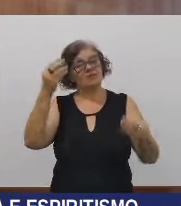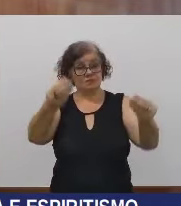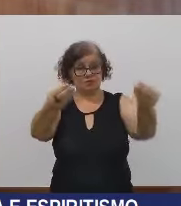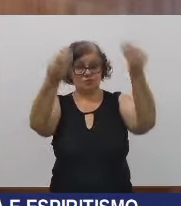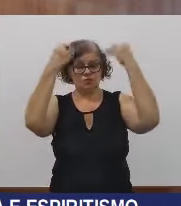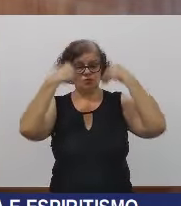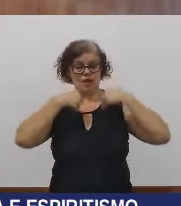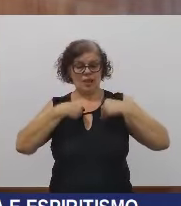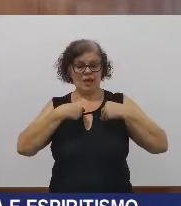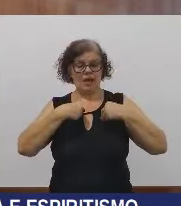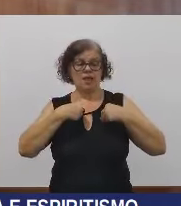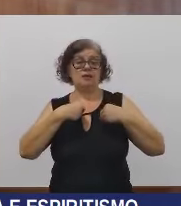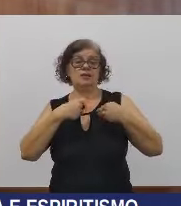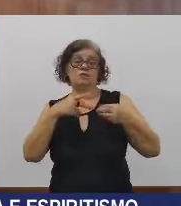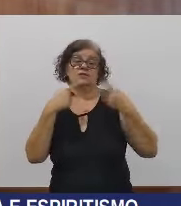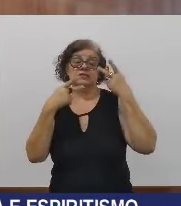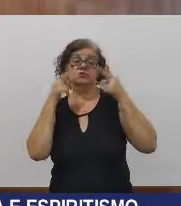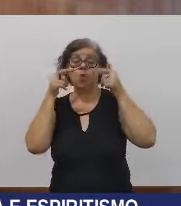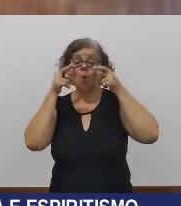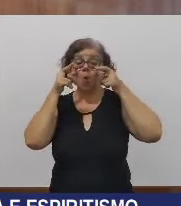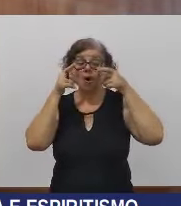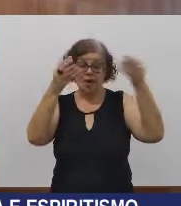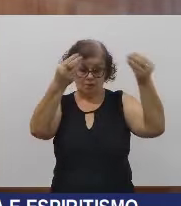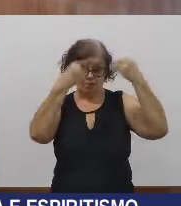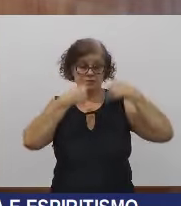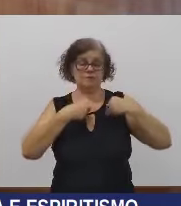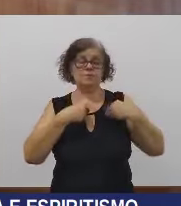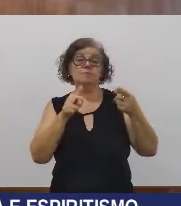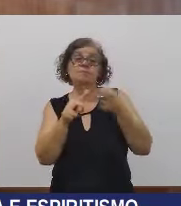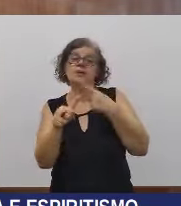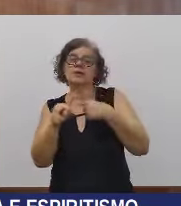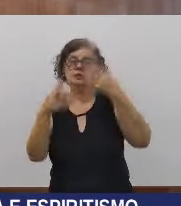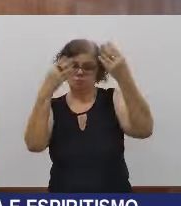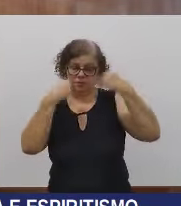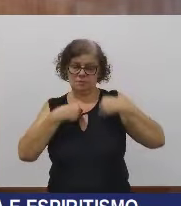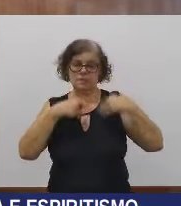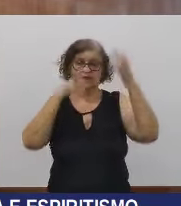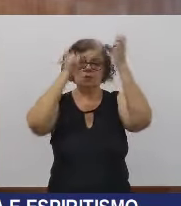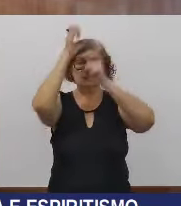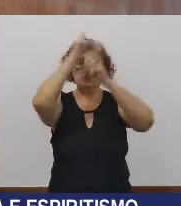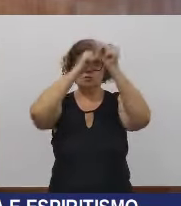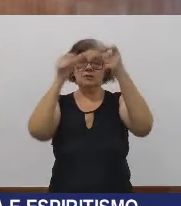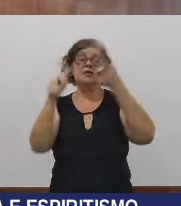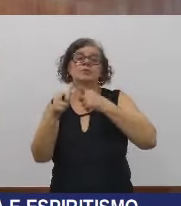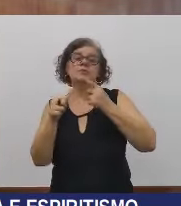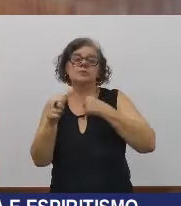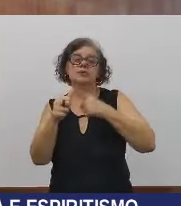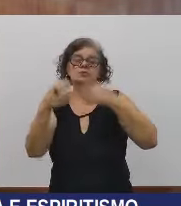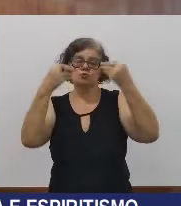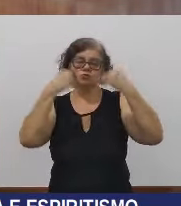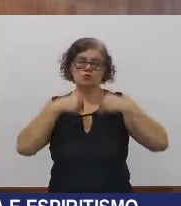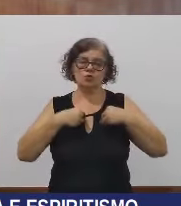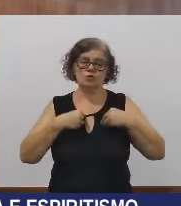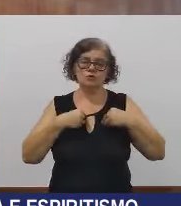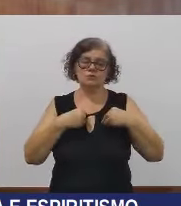possamos visitar a nós primeiro e não ao outro que precisa aprender. Quem tem que aprender somos nós.